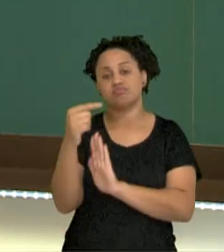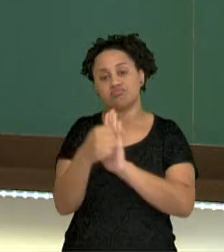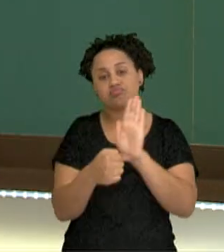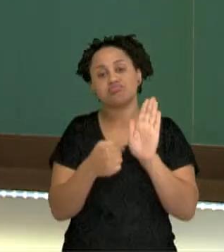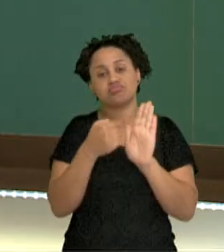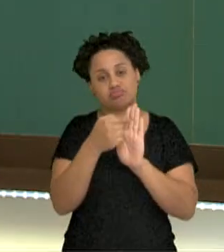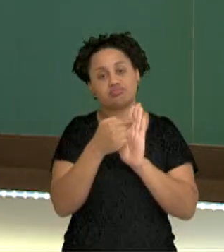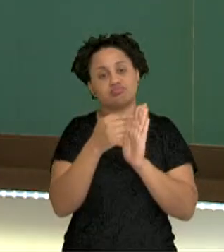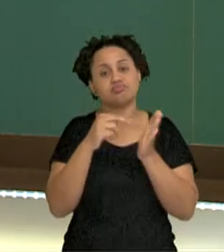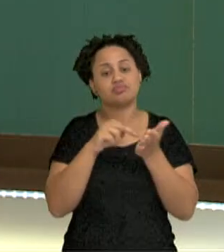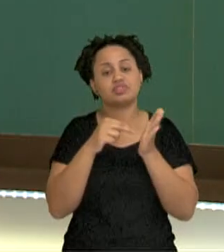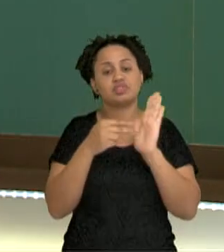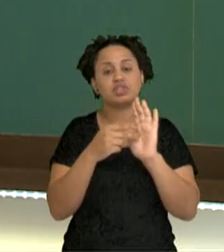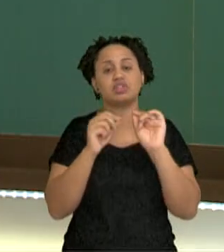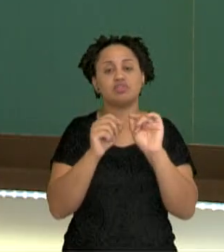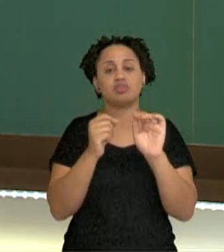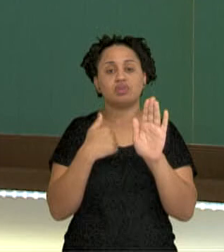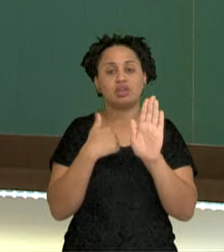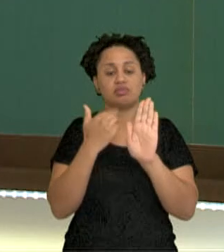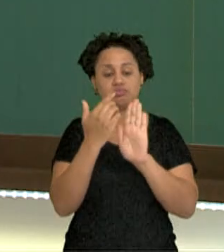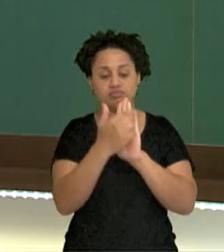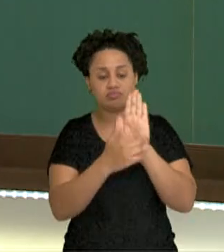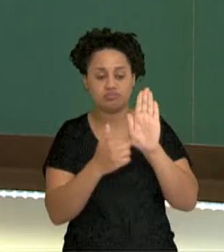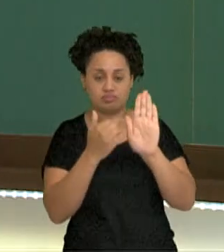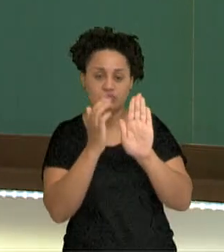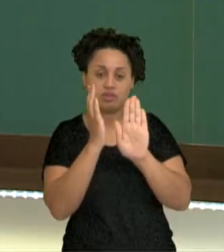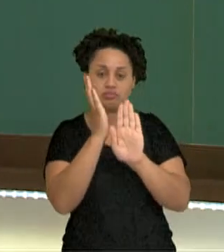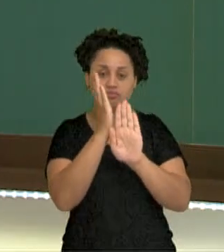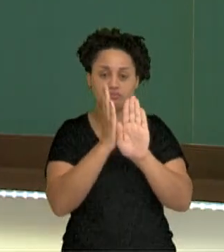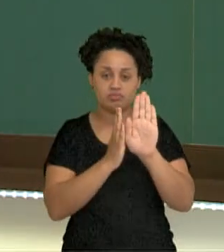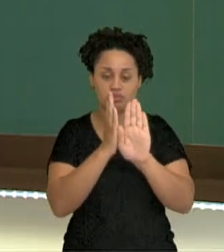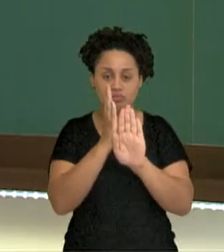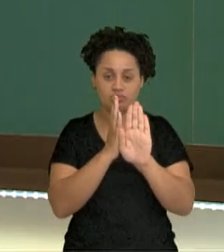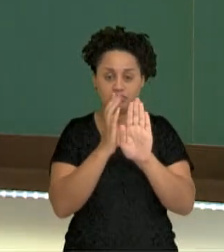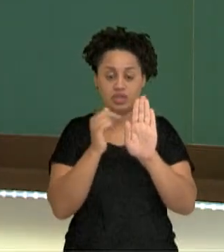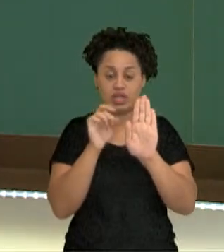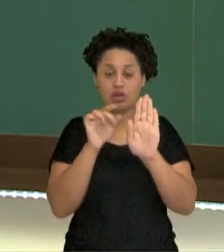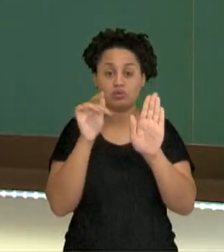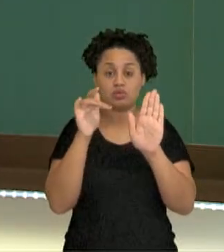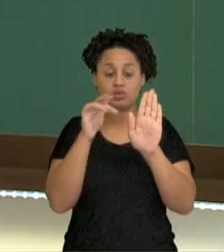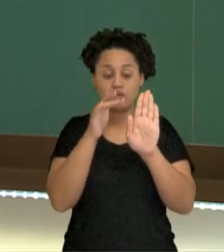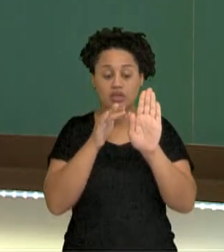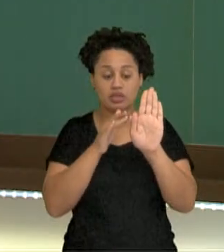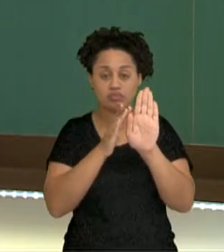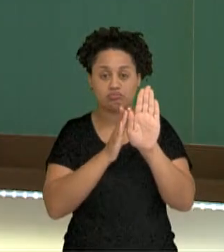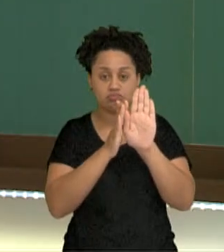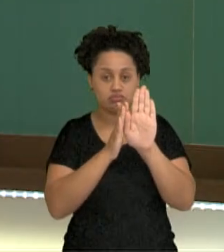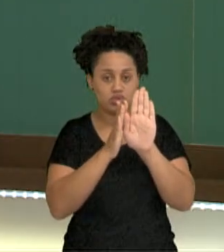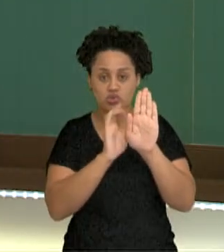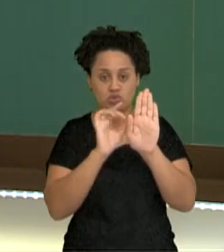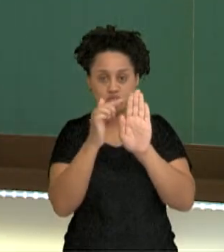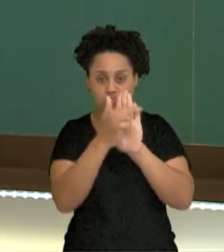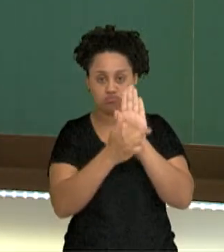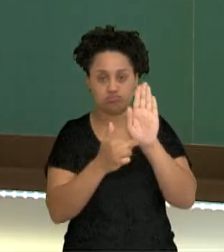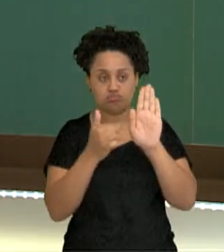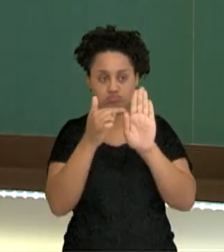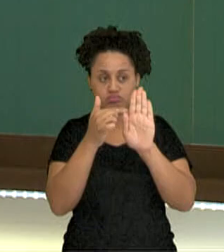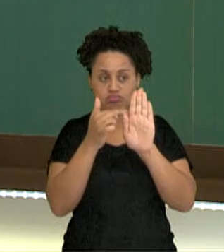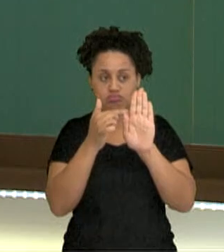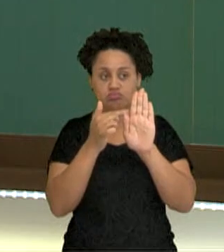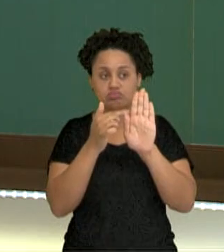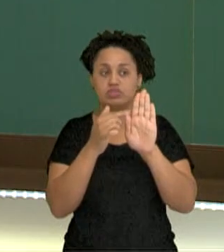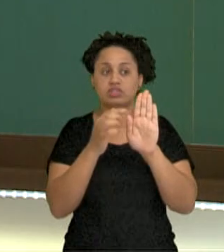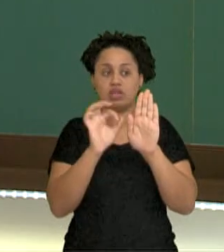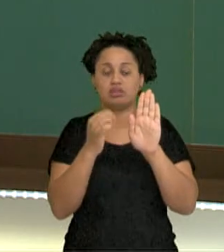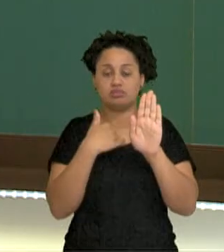Tangente significa que intercepta a circunferência em um único ponto. Isso é tangente. Então, intercepta aqui, ó, no ponto 1 para